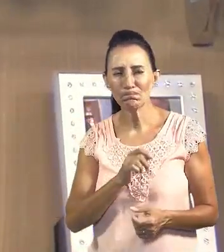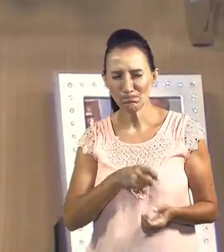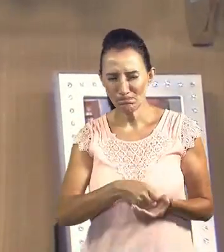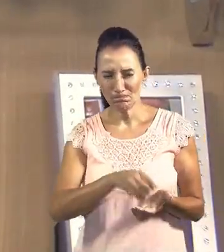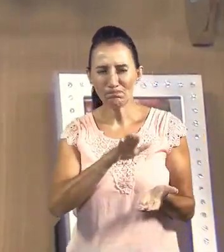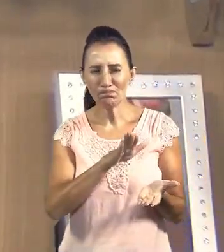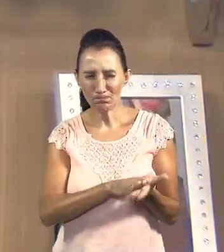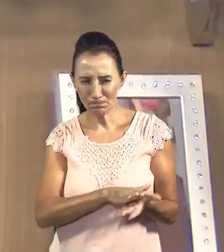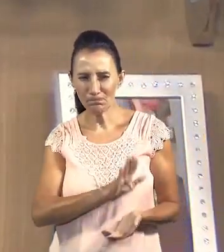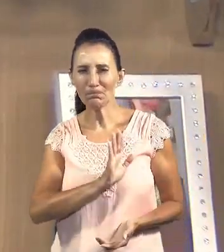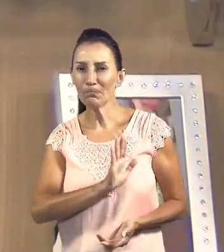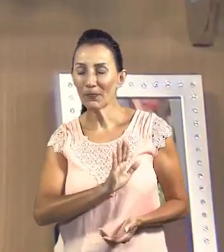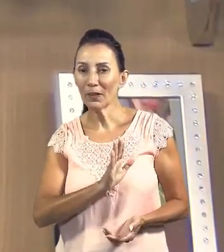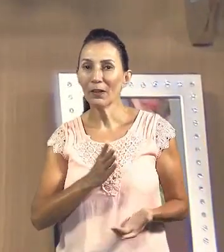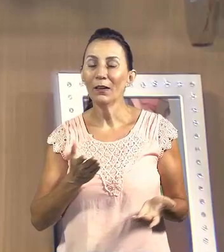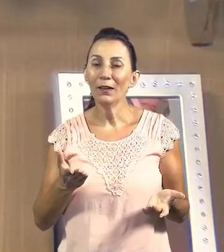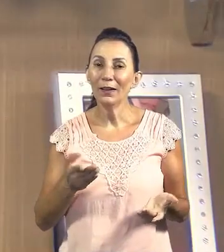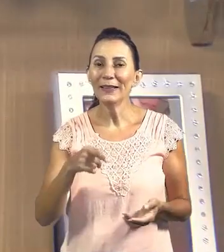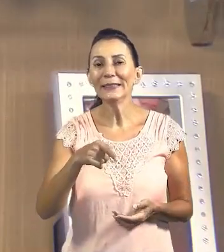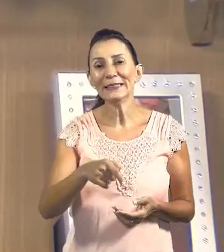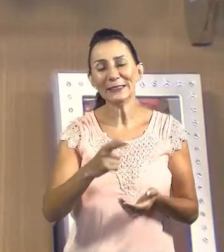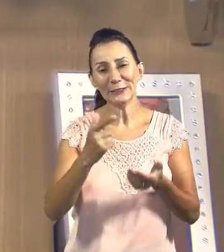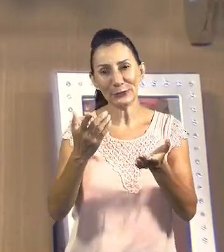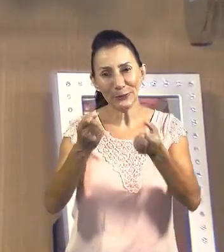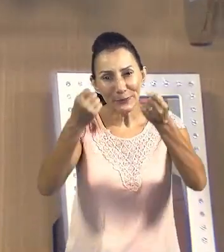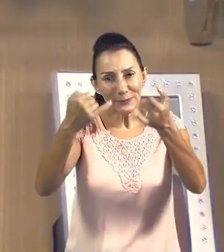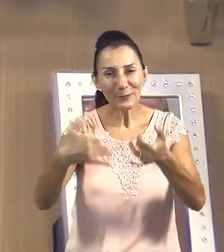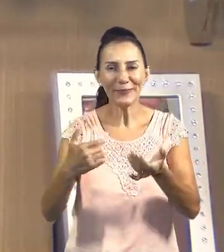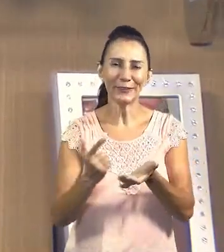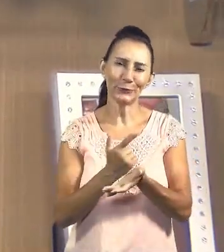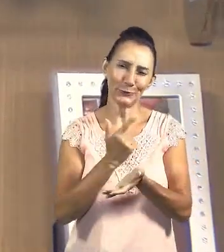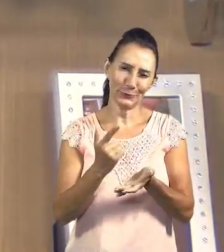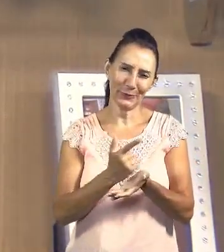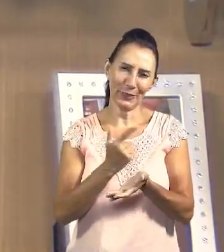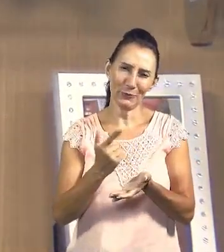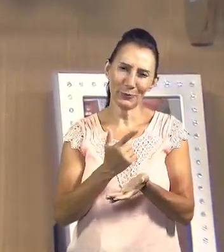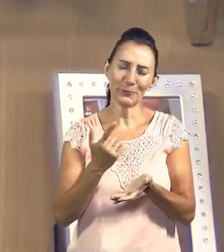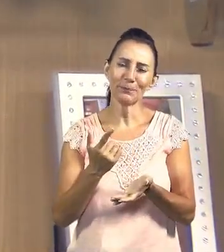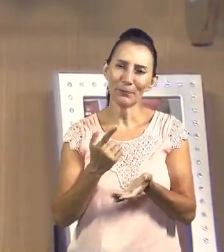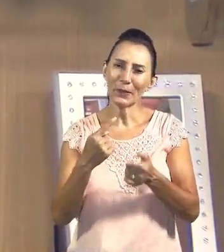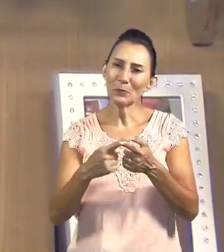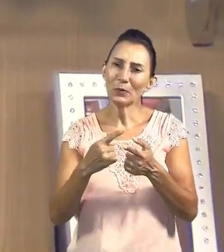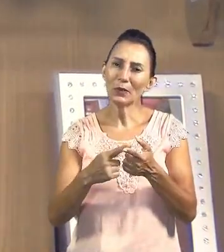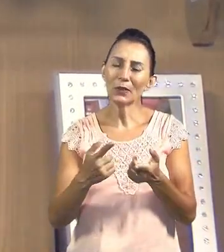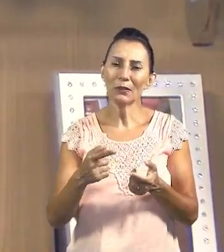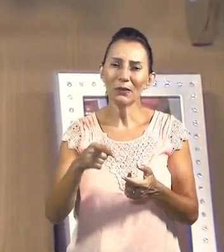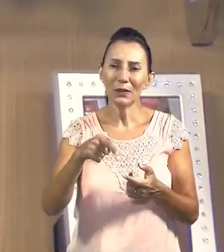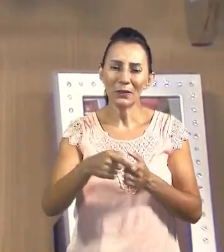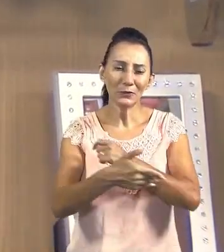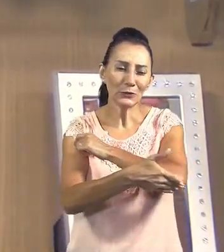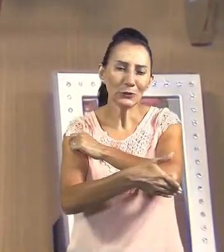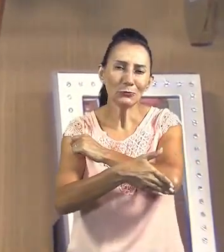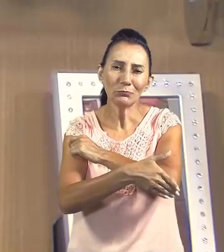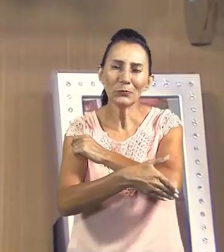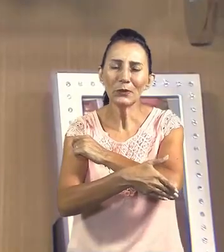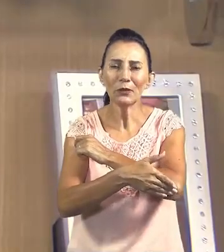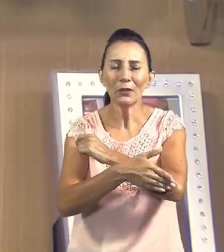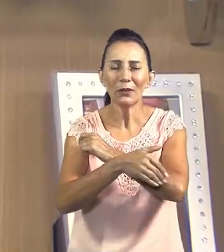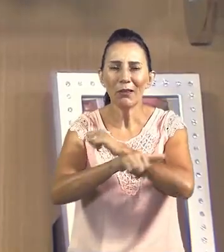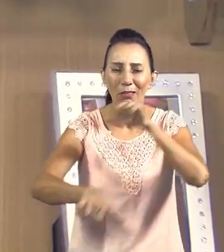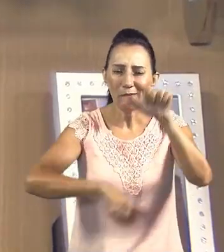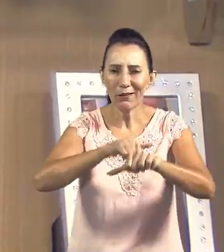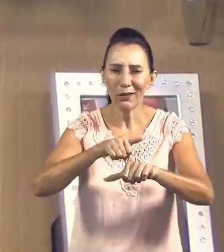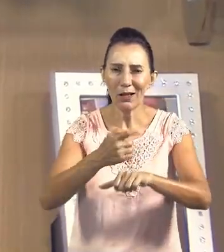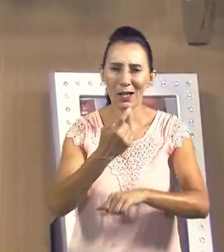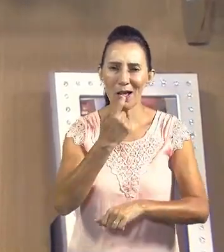gratuito contra alguém. É isso que eu trato nesse livro aqui. Porque facilmente o ciúme se